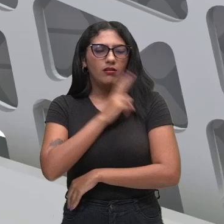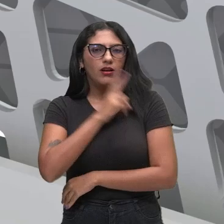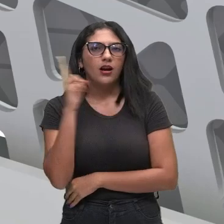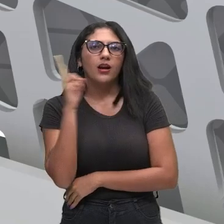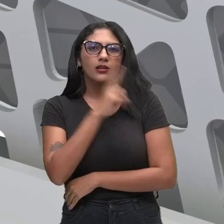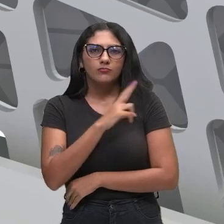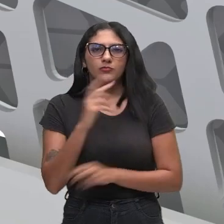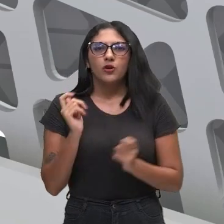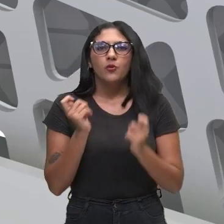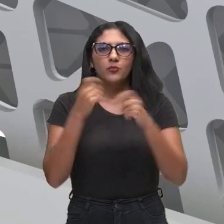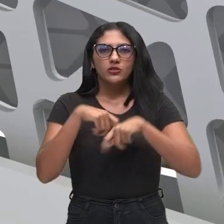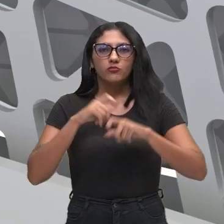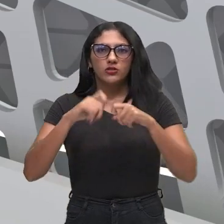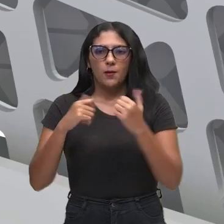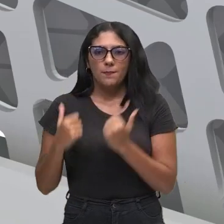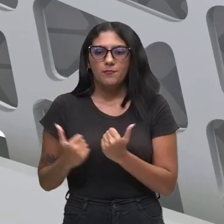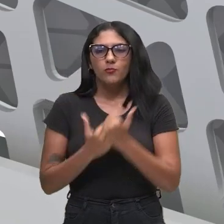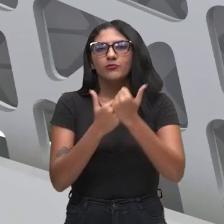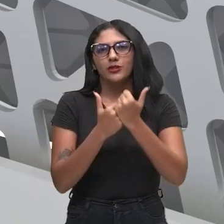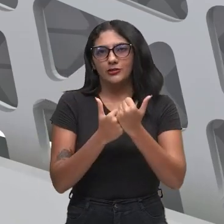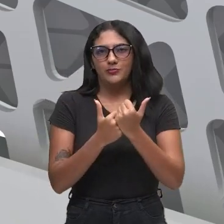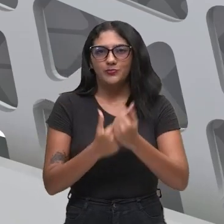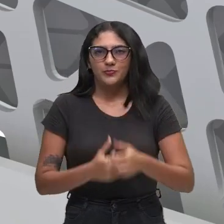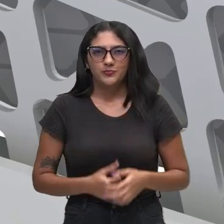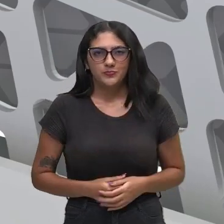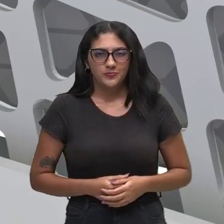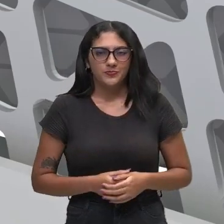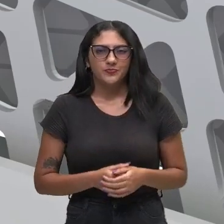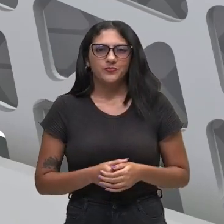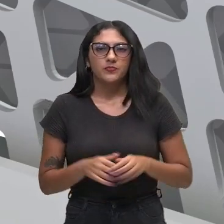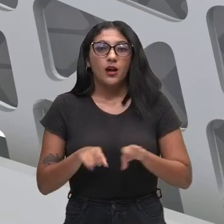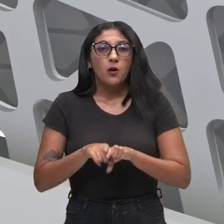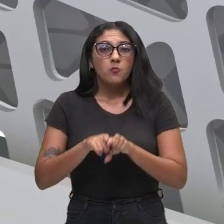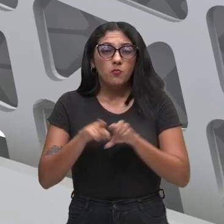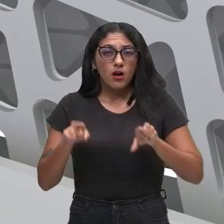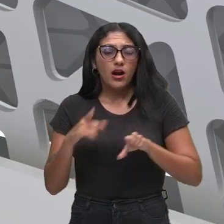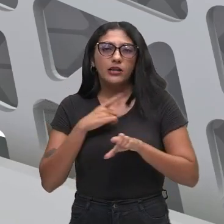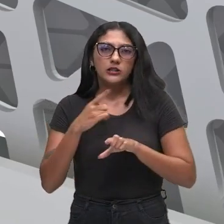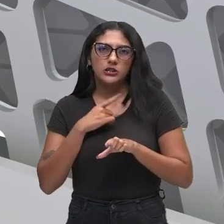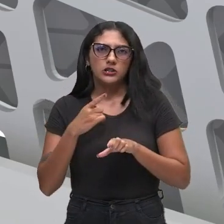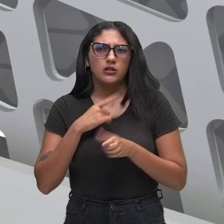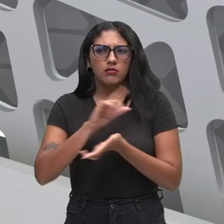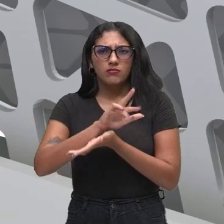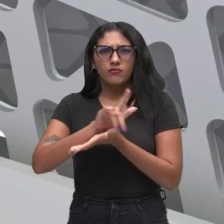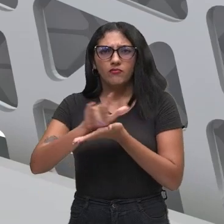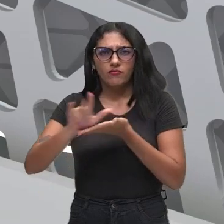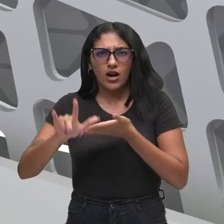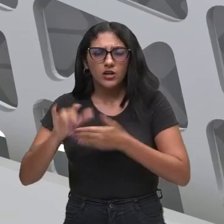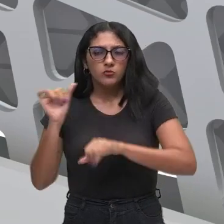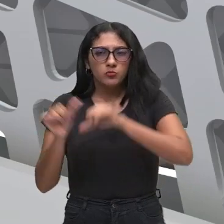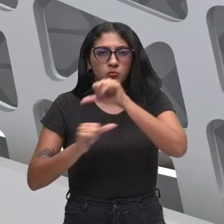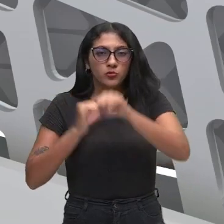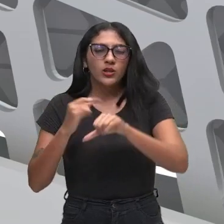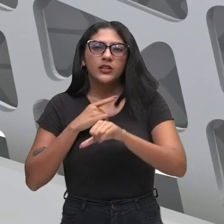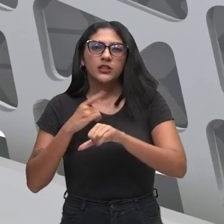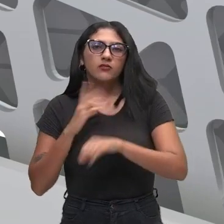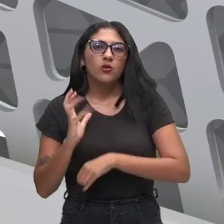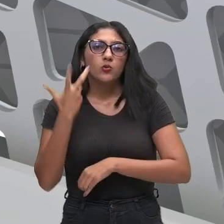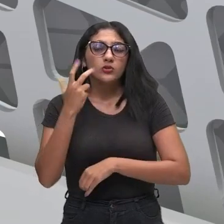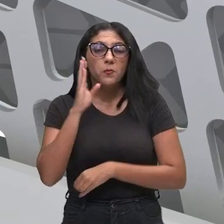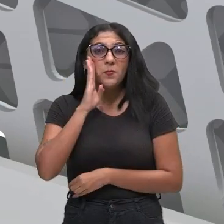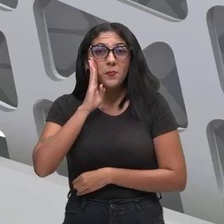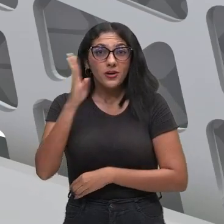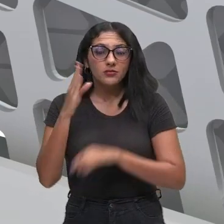que essa substituição ocorra, né? Mas que grandes avanços ocorreram naquela época